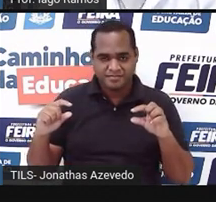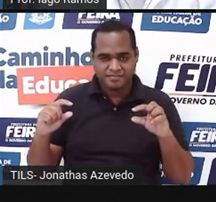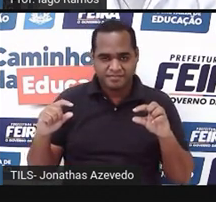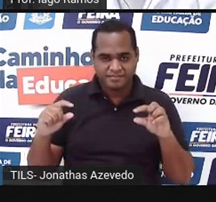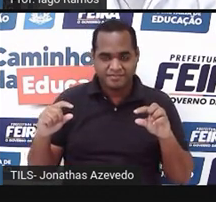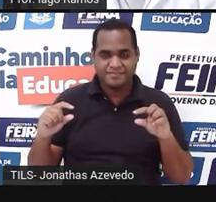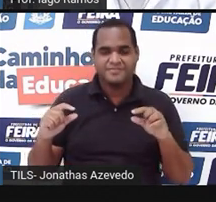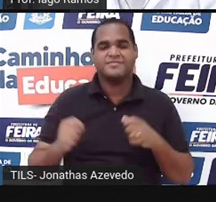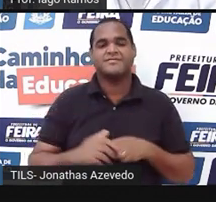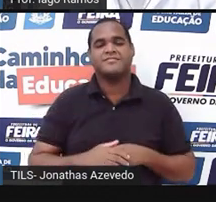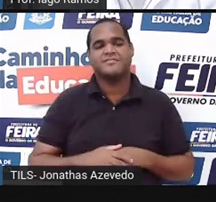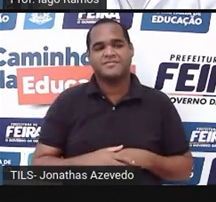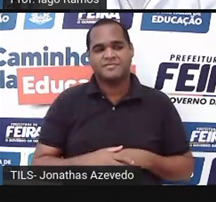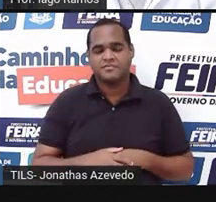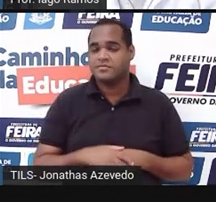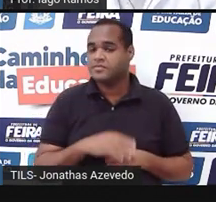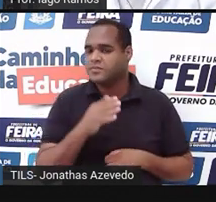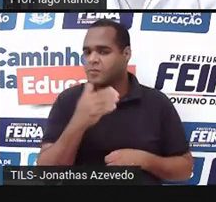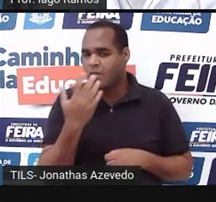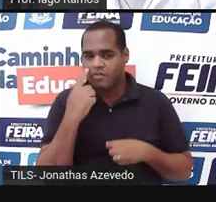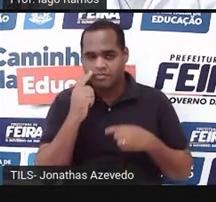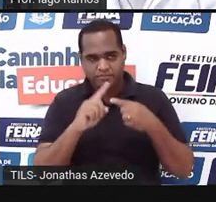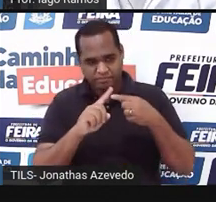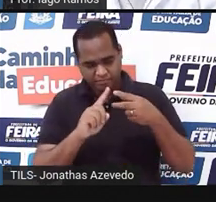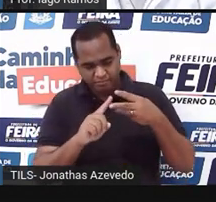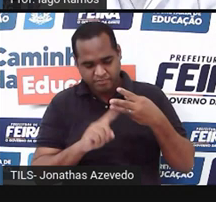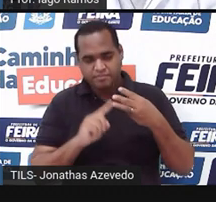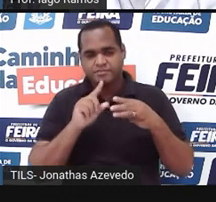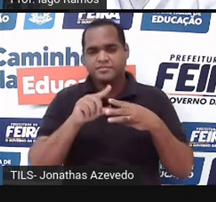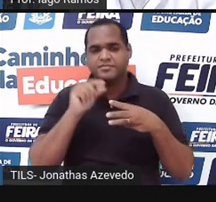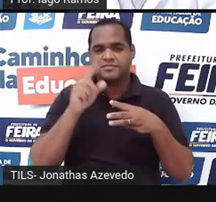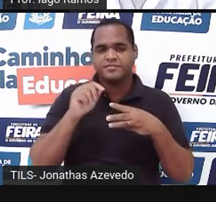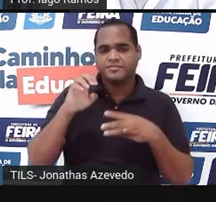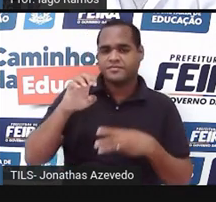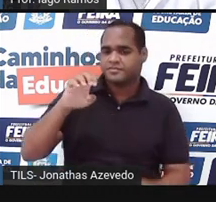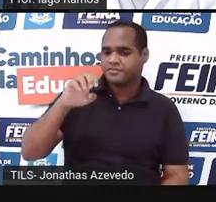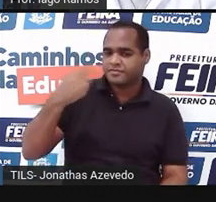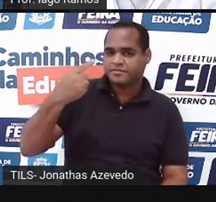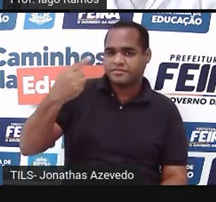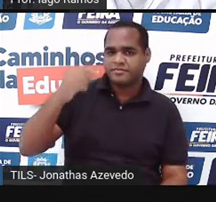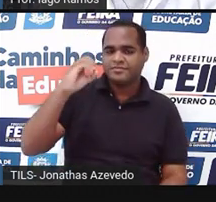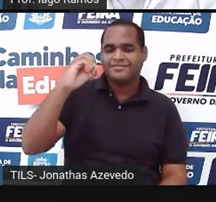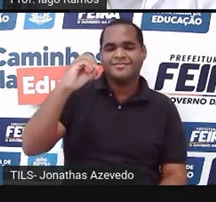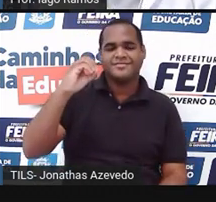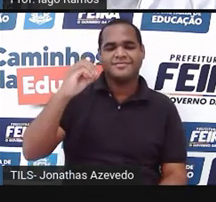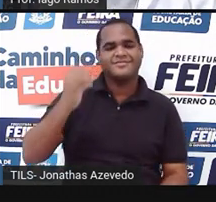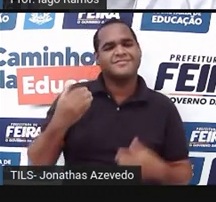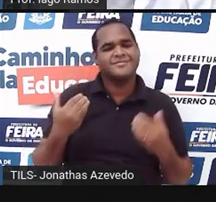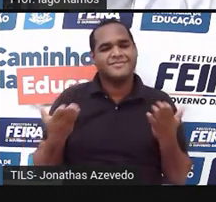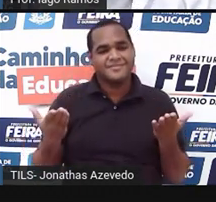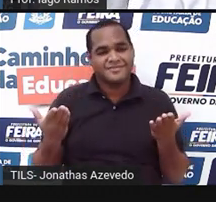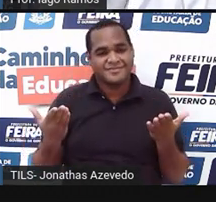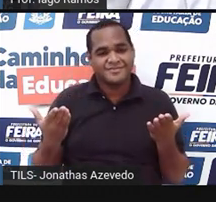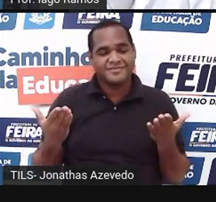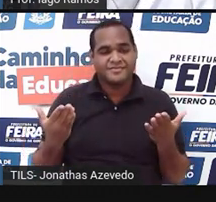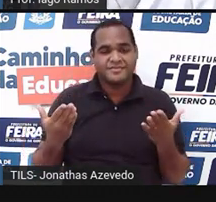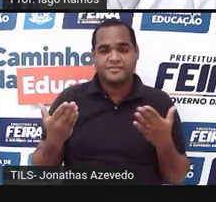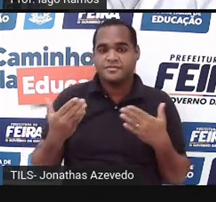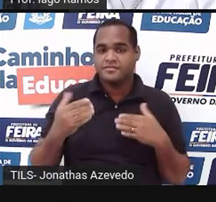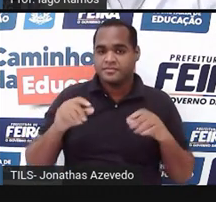= 27 qual dessas três sentenças é uma equação do primeiro grau